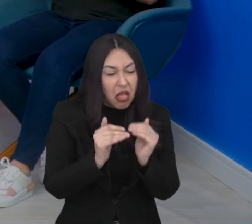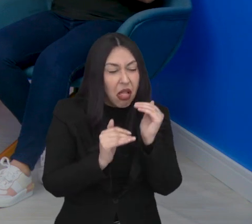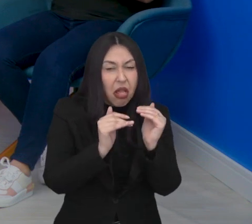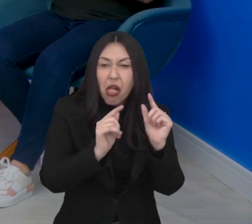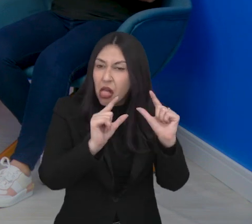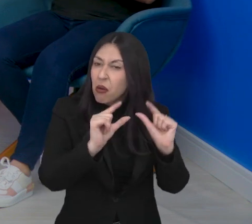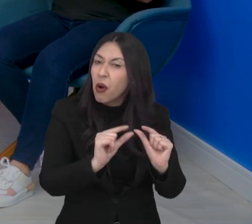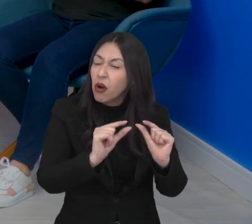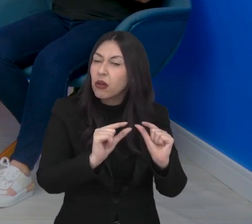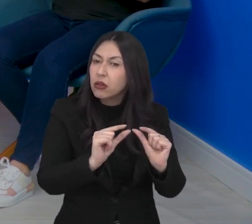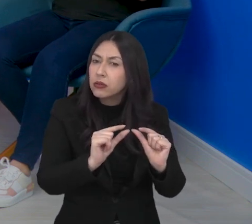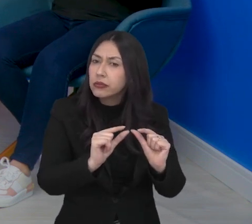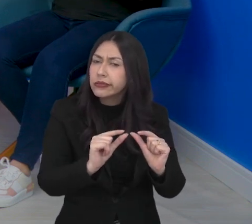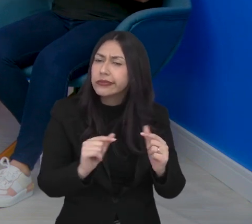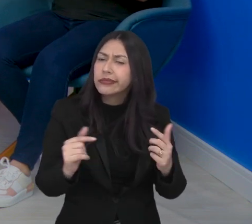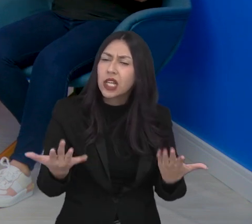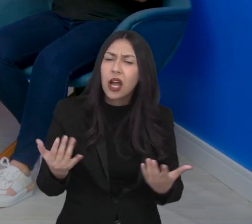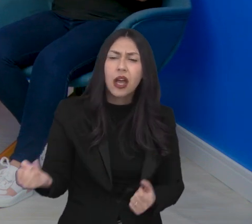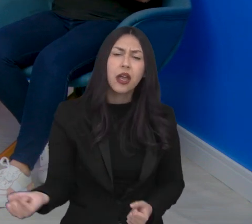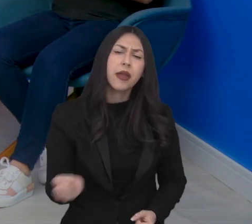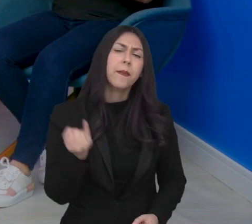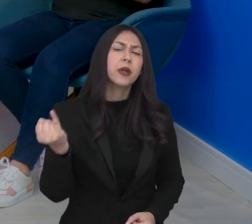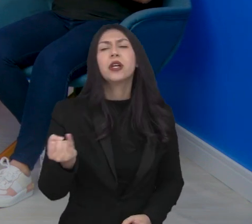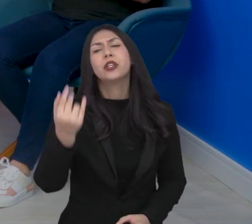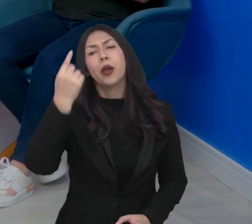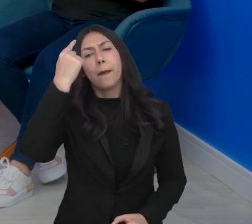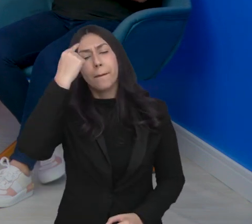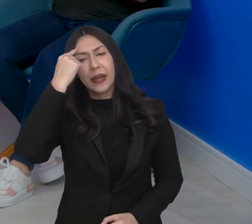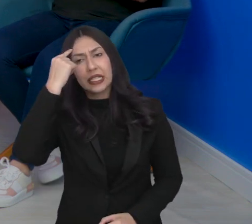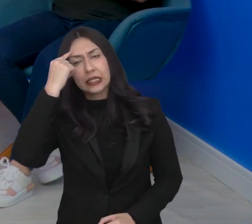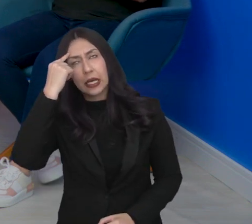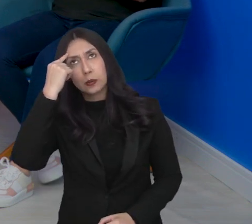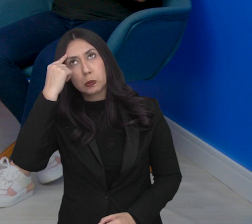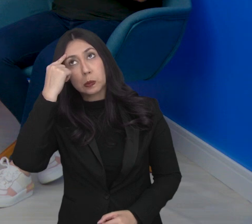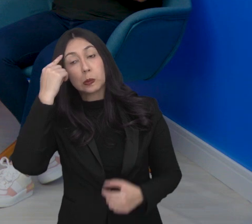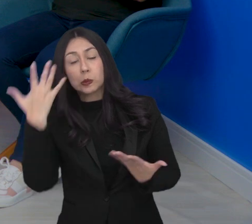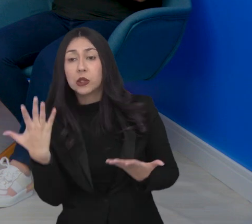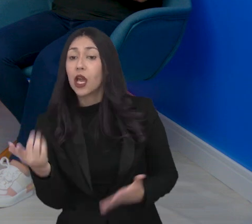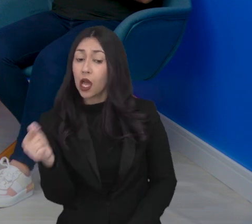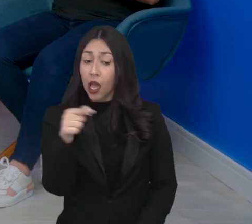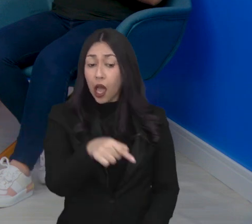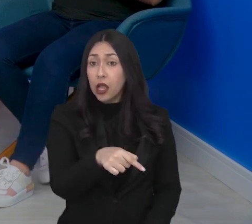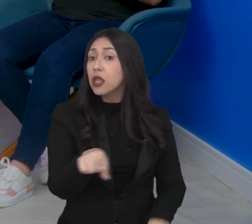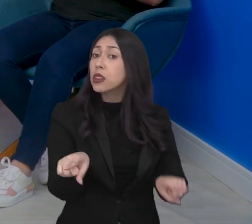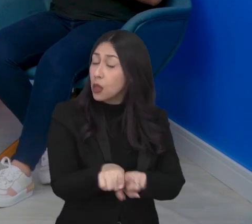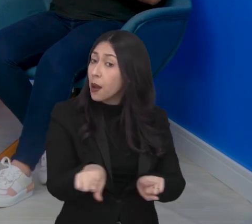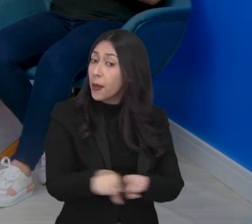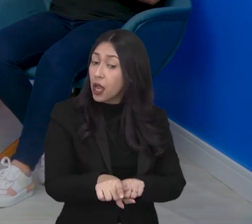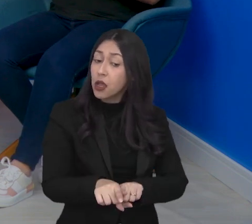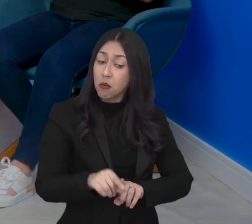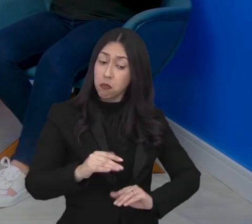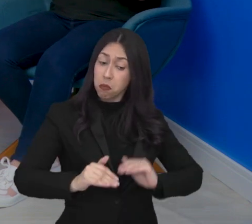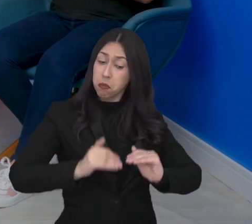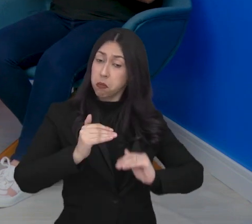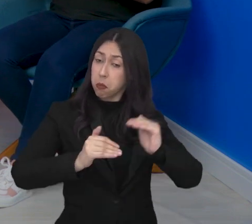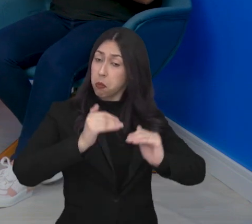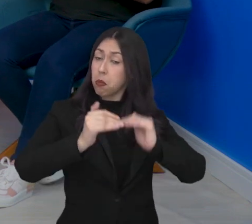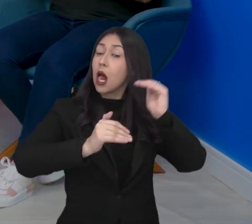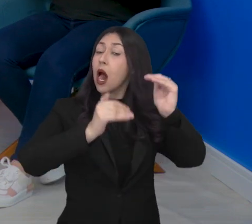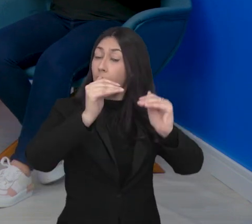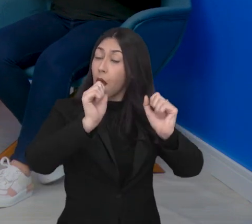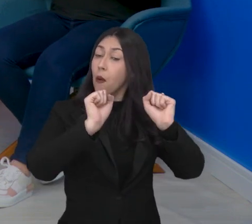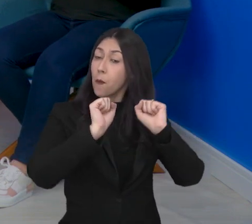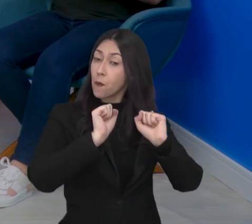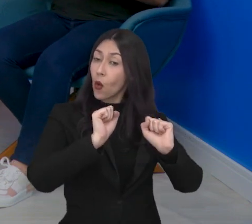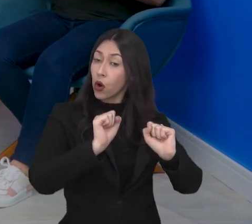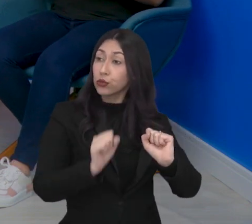sentido. É uma questão importante de você pensar para que os países consigam alcançar os acordos, ou seja, respeitar